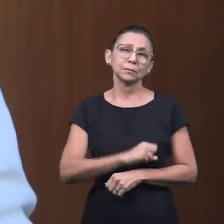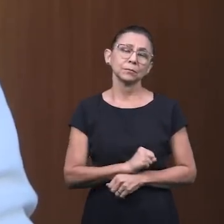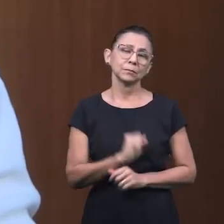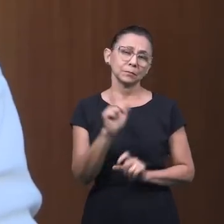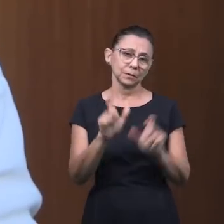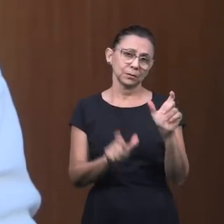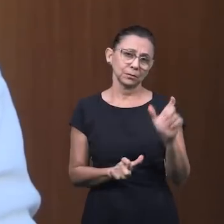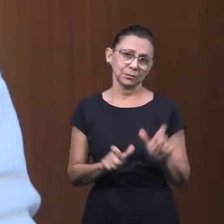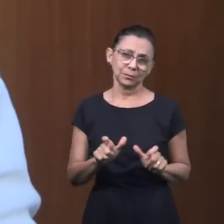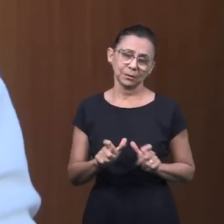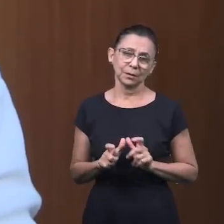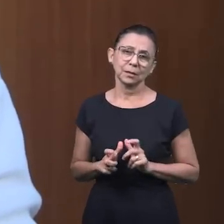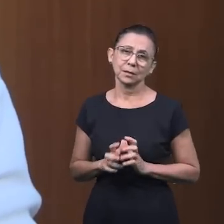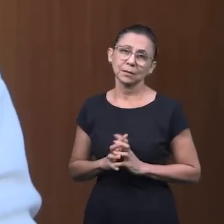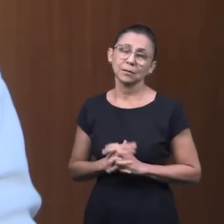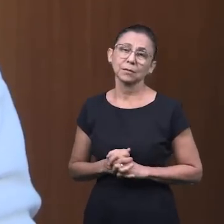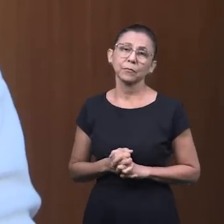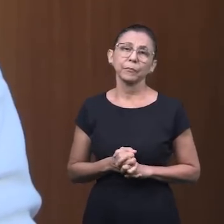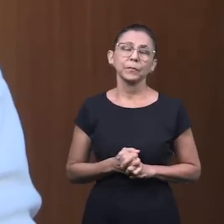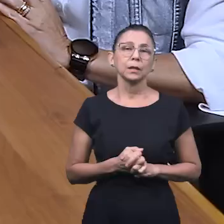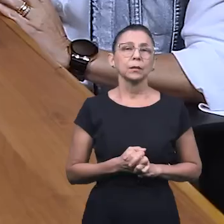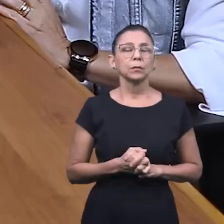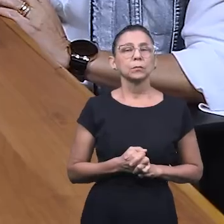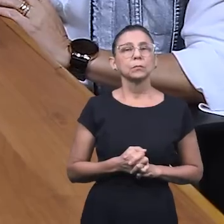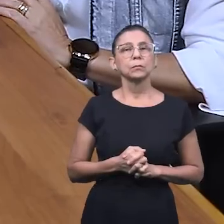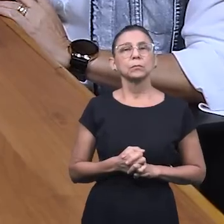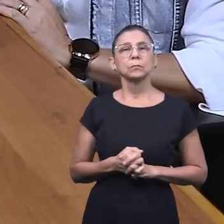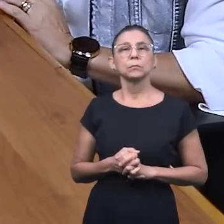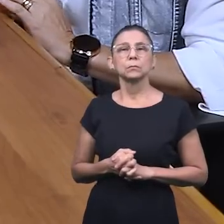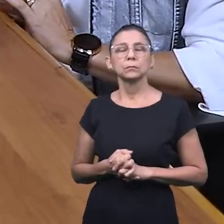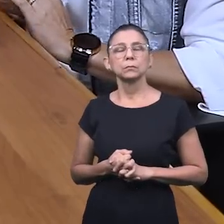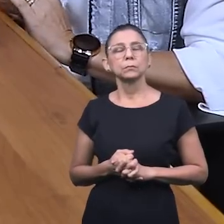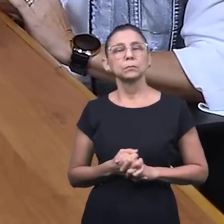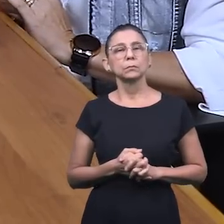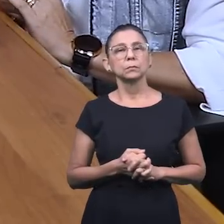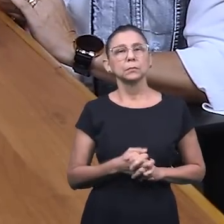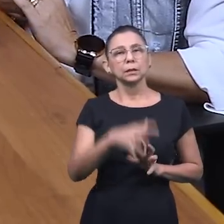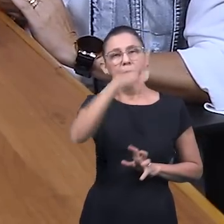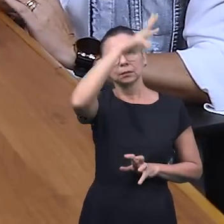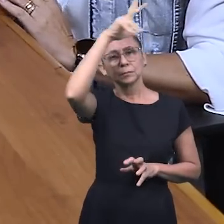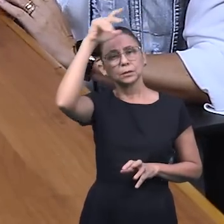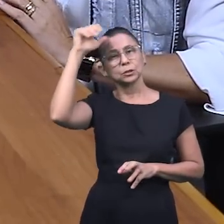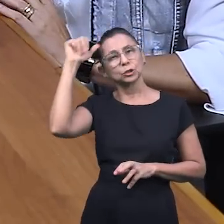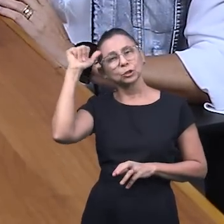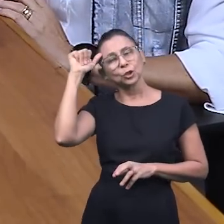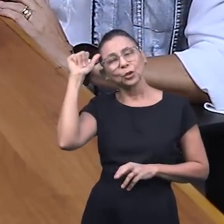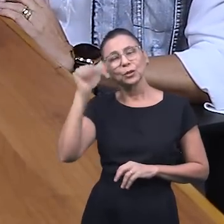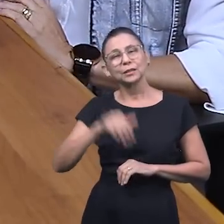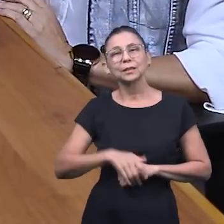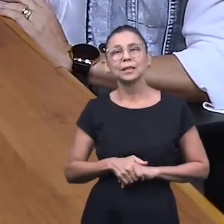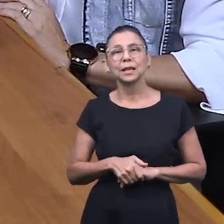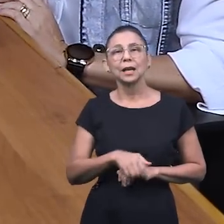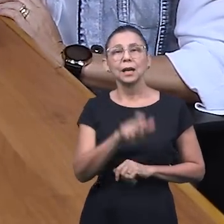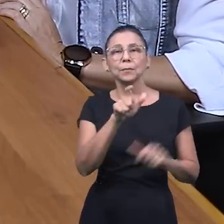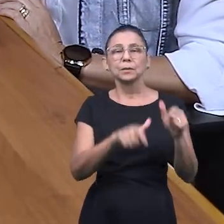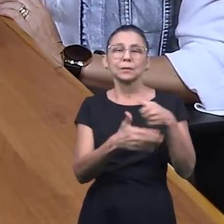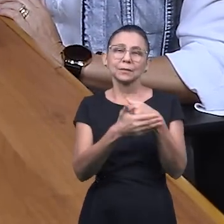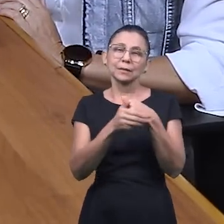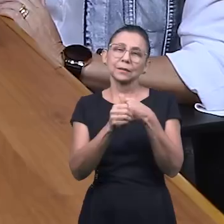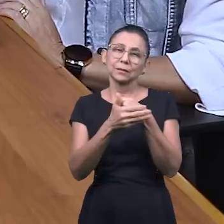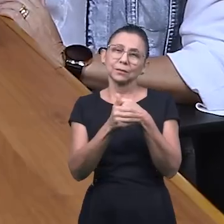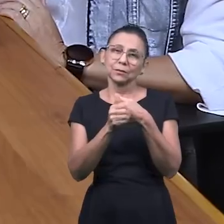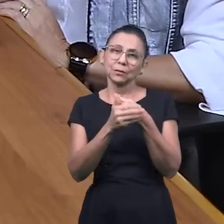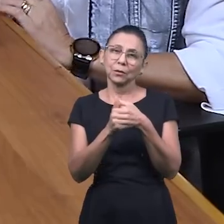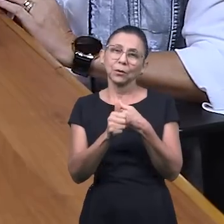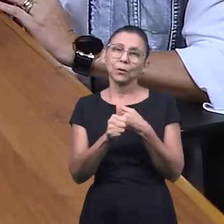as pessoas. Porque a gente chega naquele ambiente e as pessoas nos recebem com tanto carinho. E quando a gente fala do